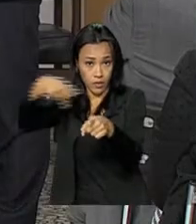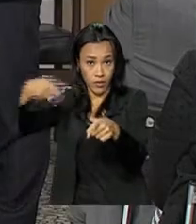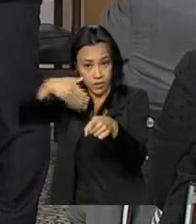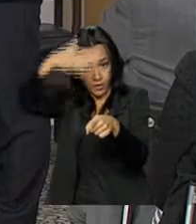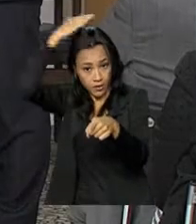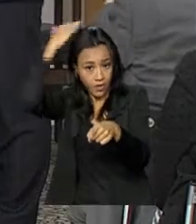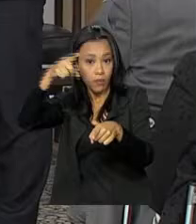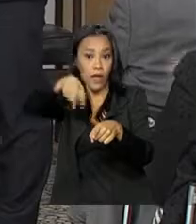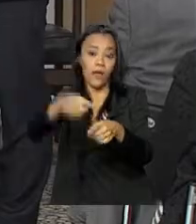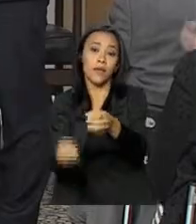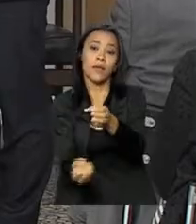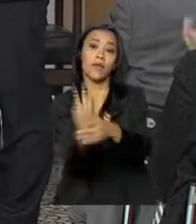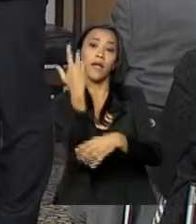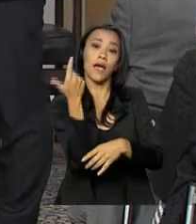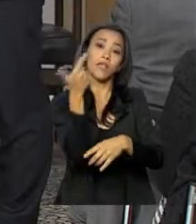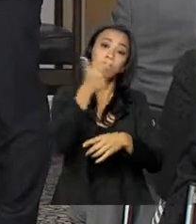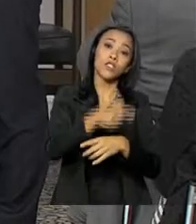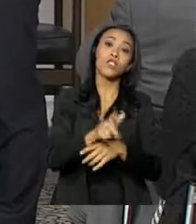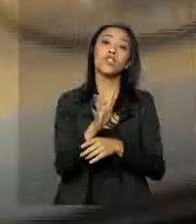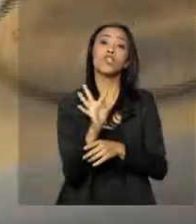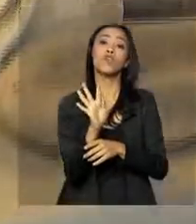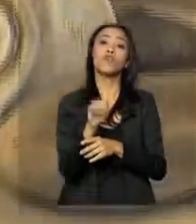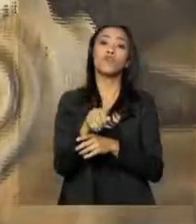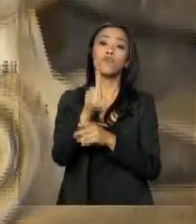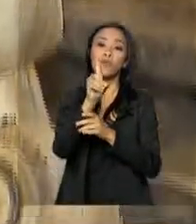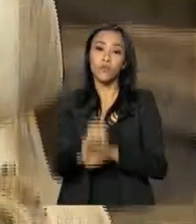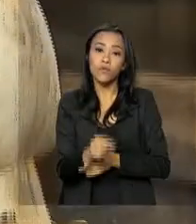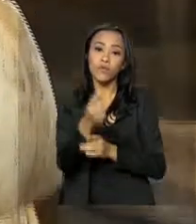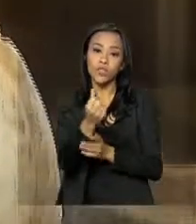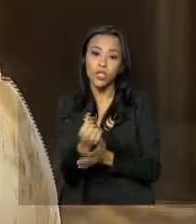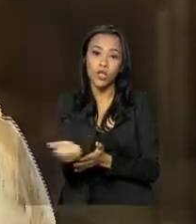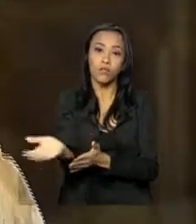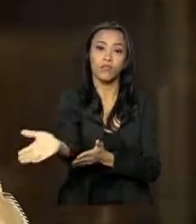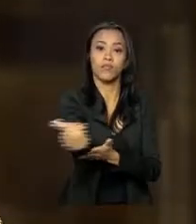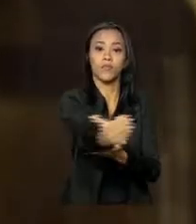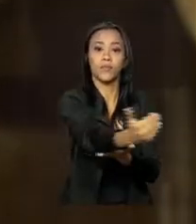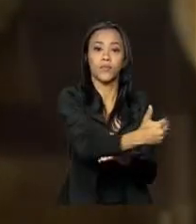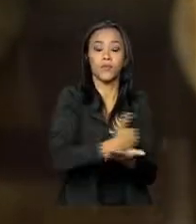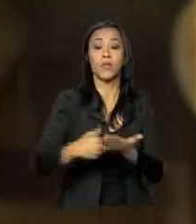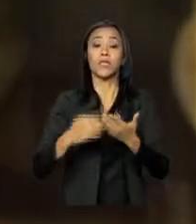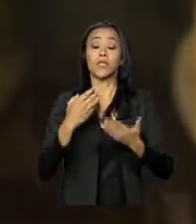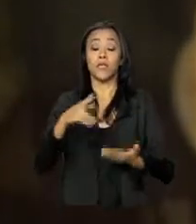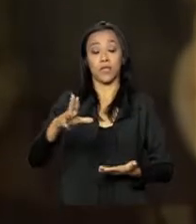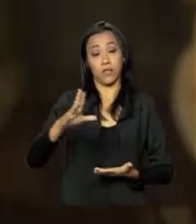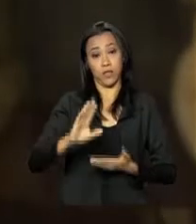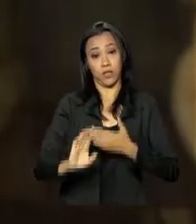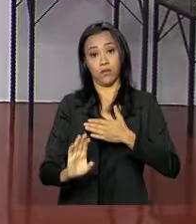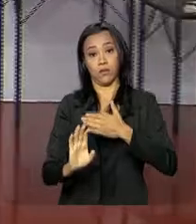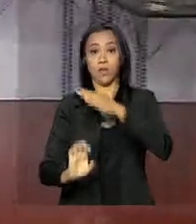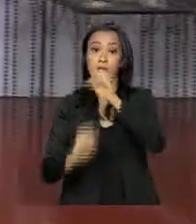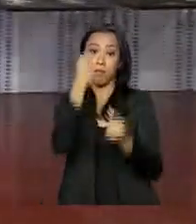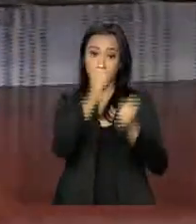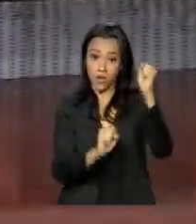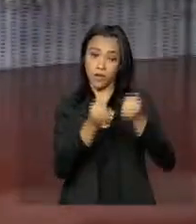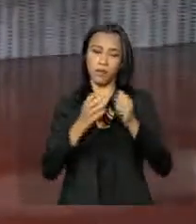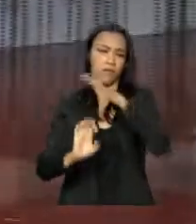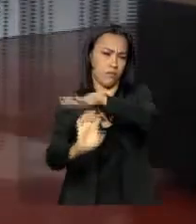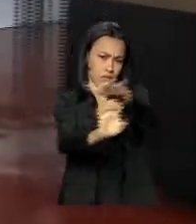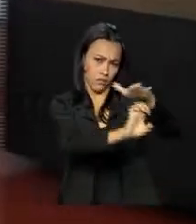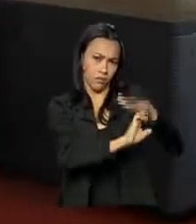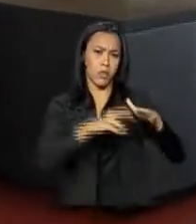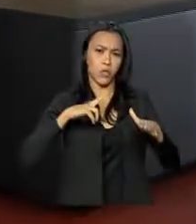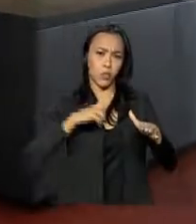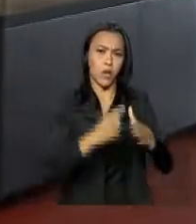de fundos patrimoniais que vão arrecadar recursos privados doados por empresas e pessoas físicas para serem